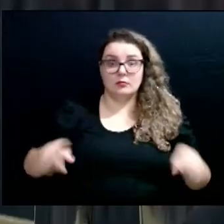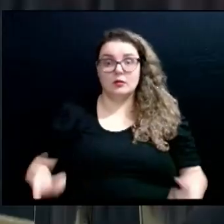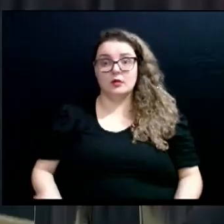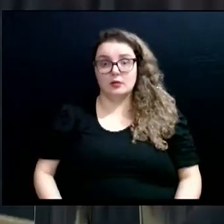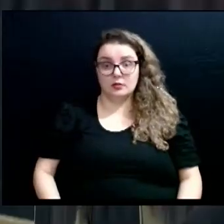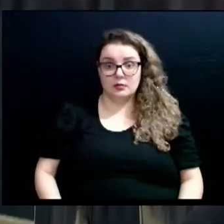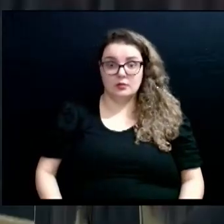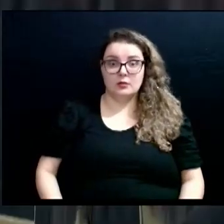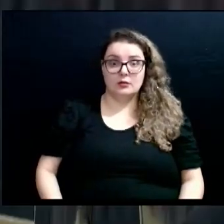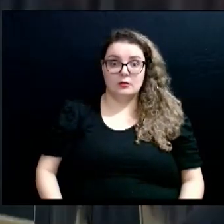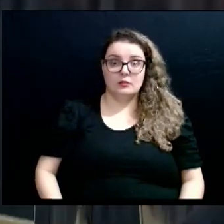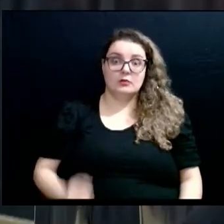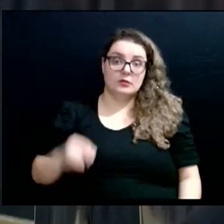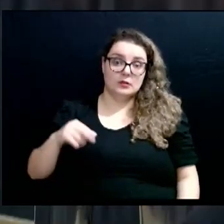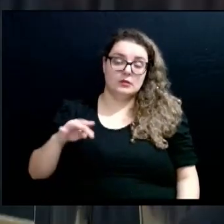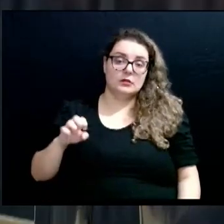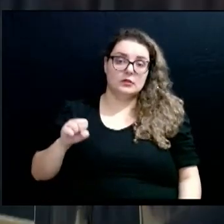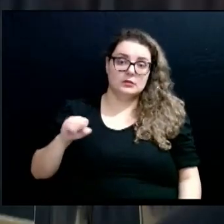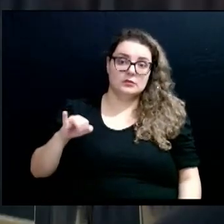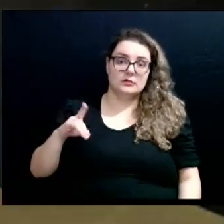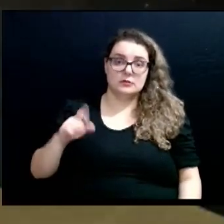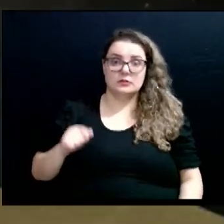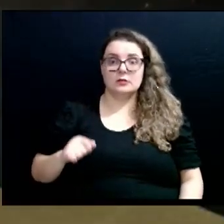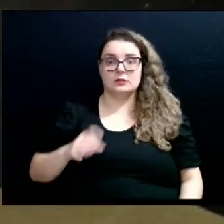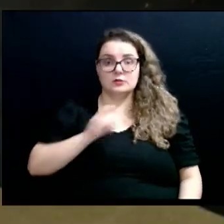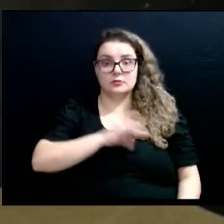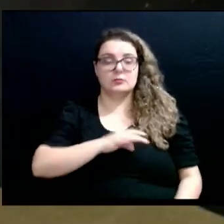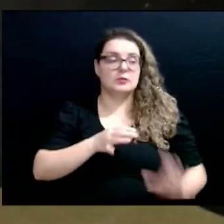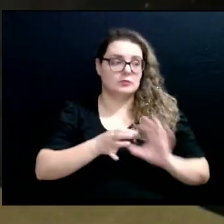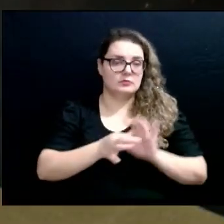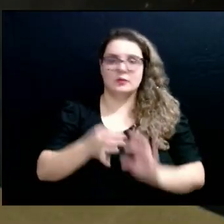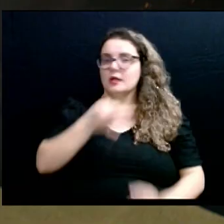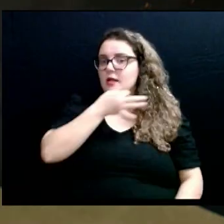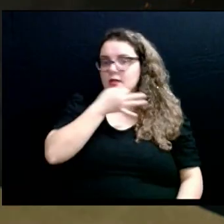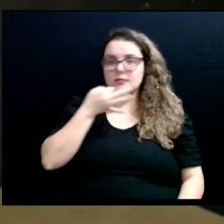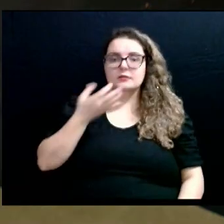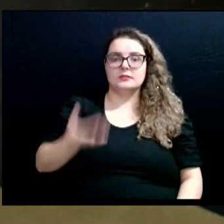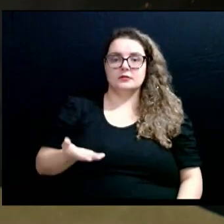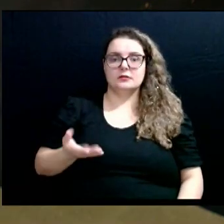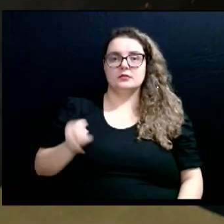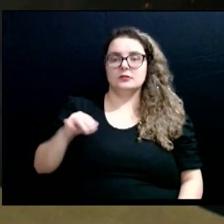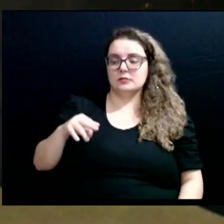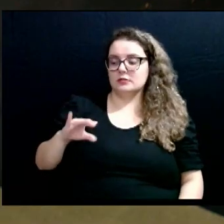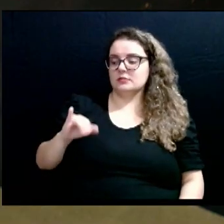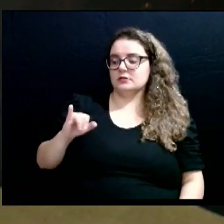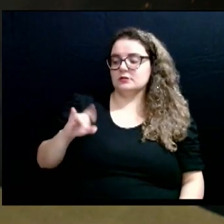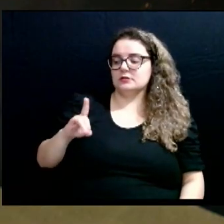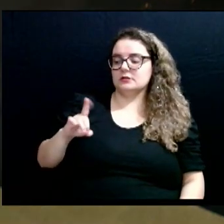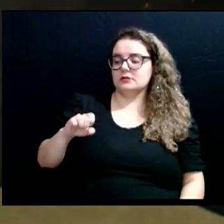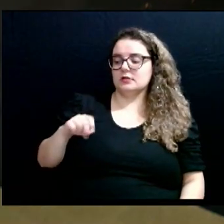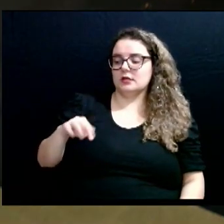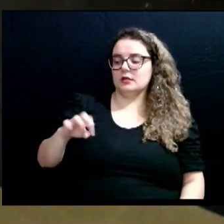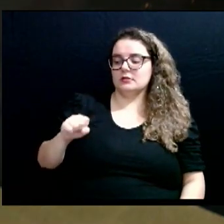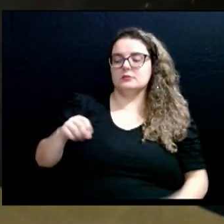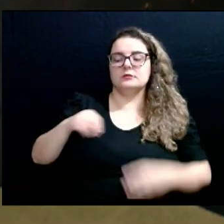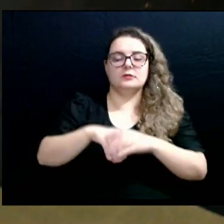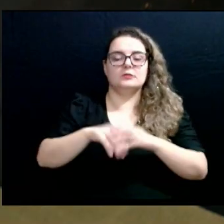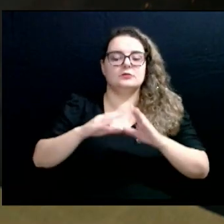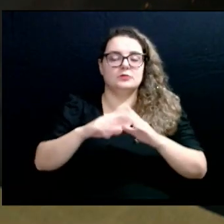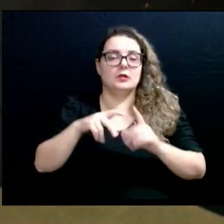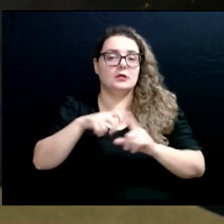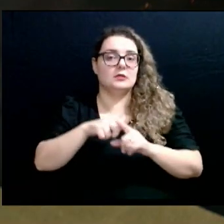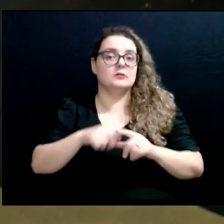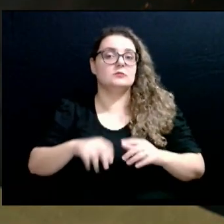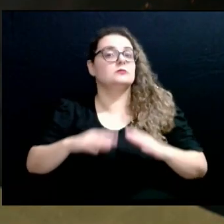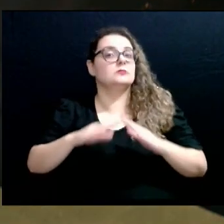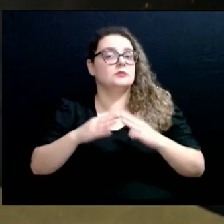desse medo e do seu Sim. contexto. Excelente, né? Incidentes domésticos e a gente entendendo aí a diferença